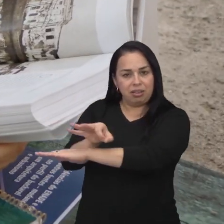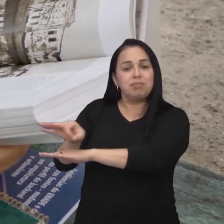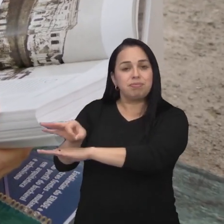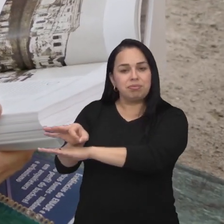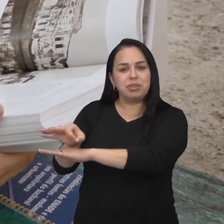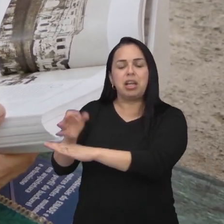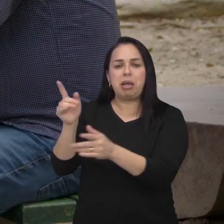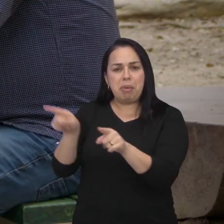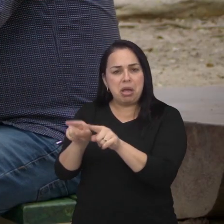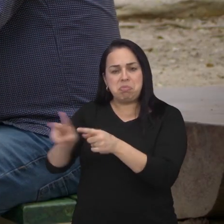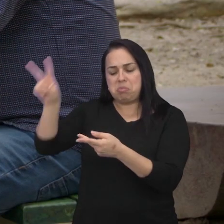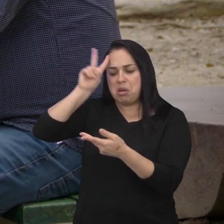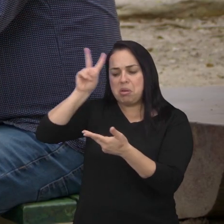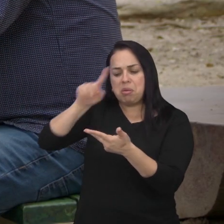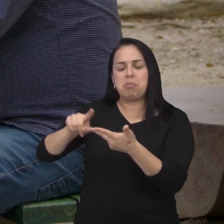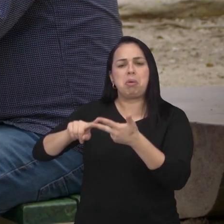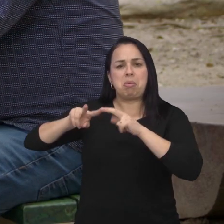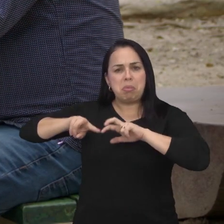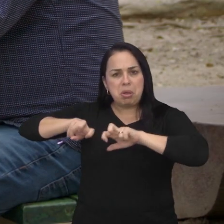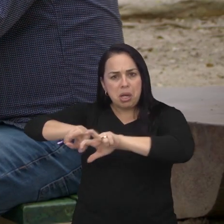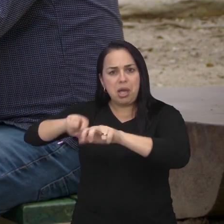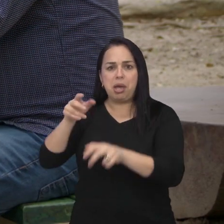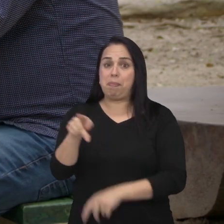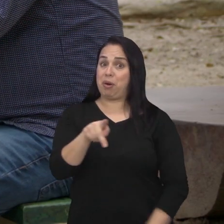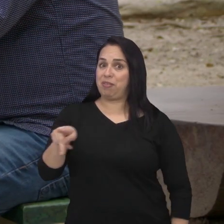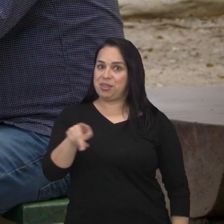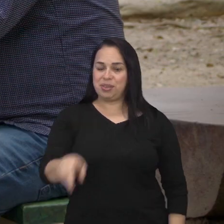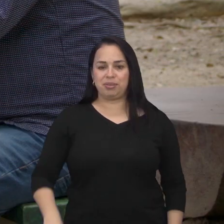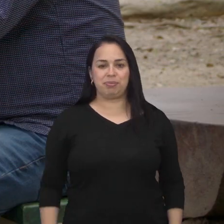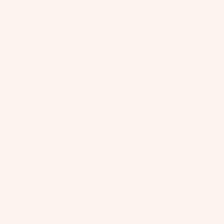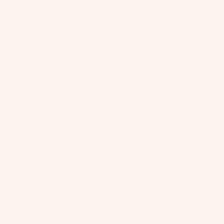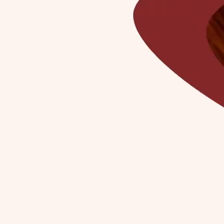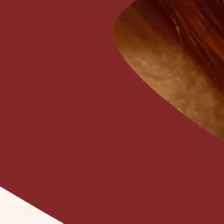e urbanista, historiador e professor.